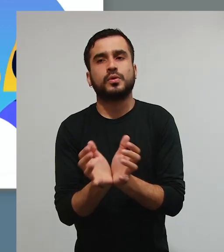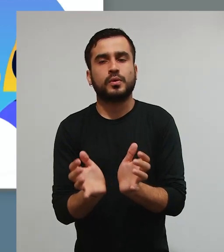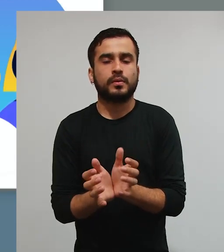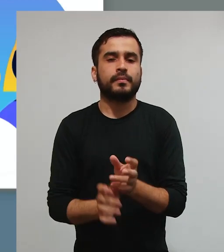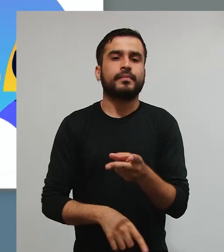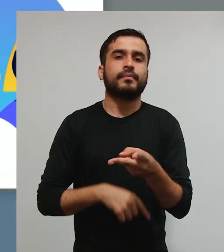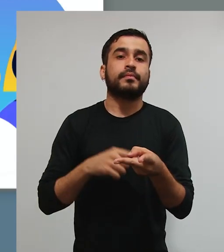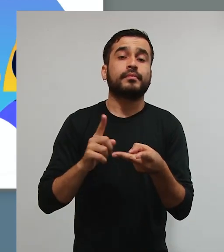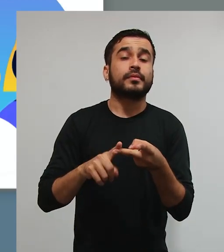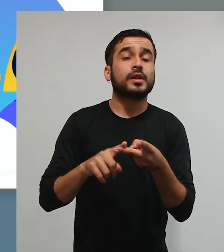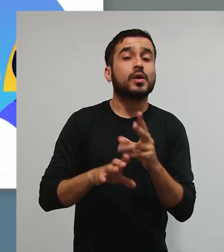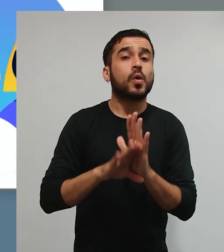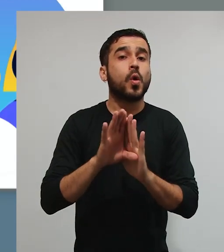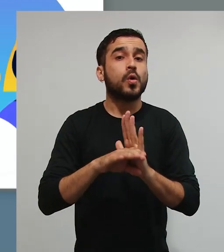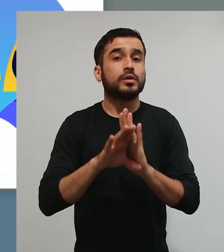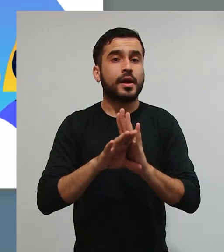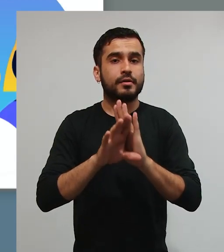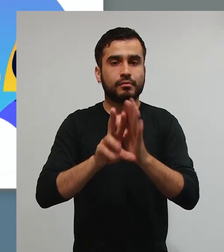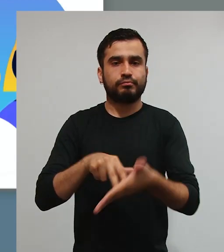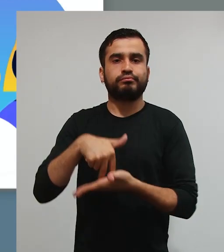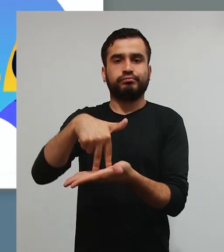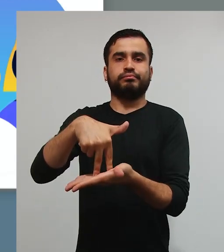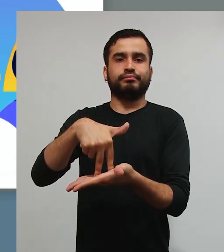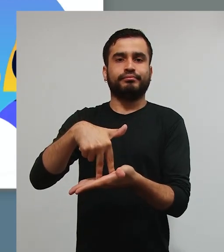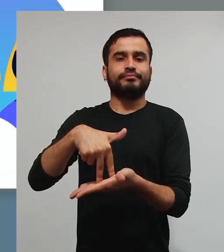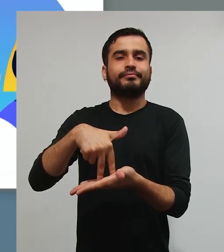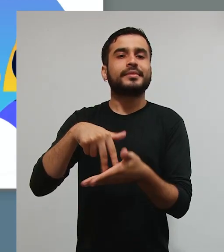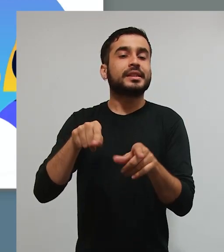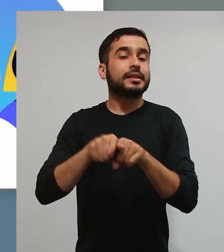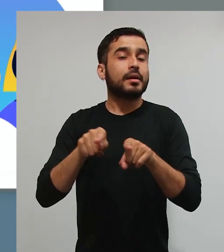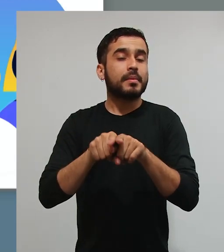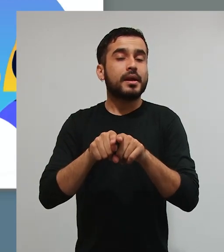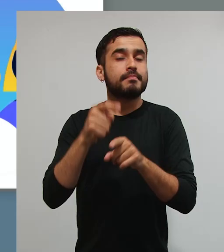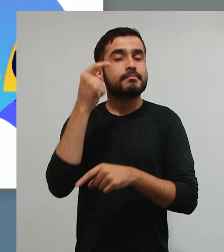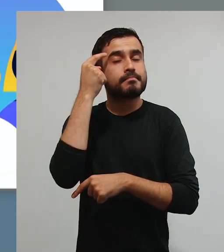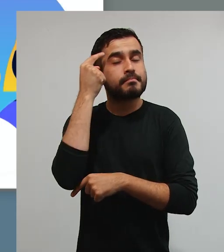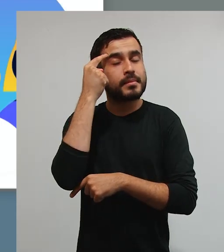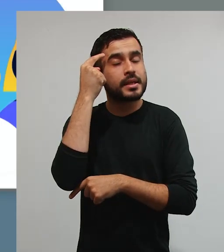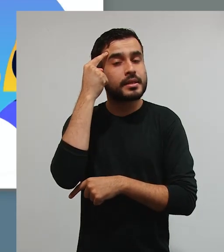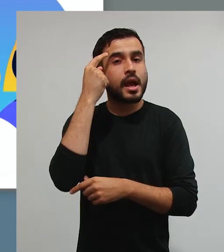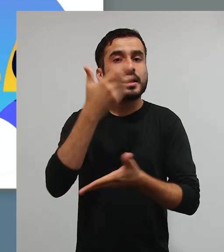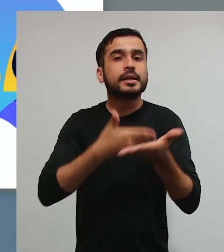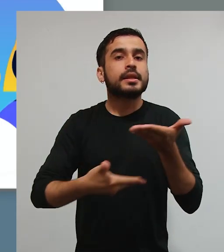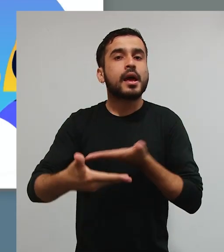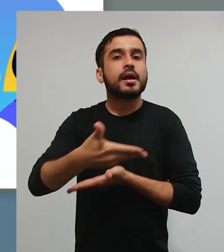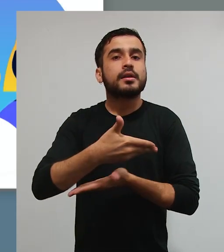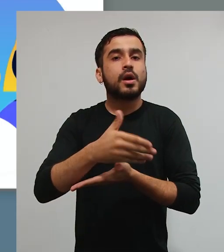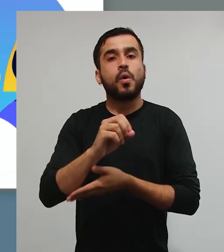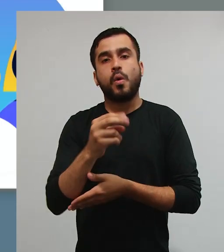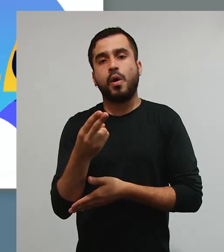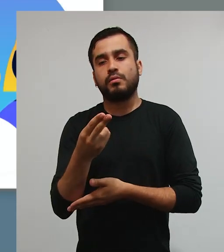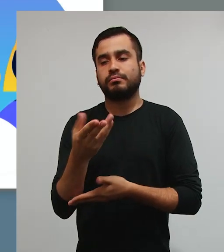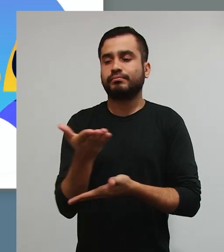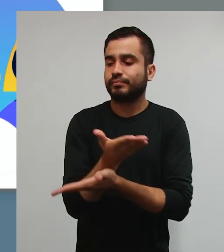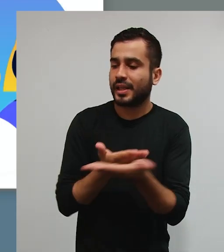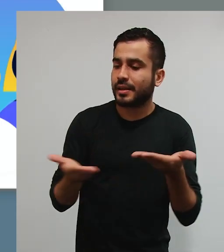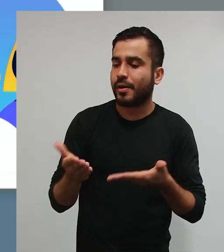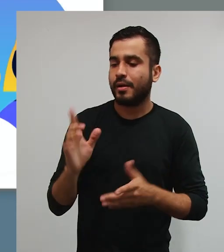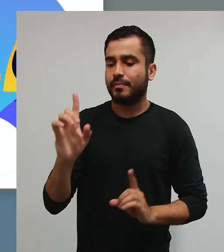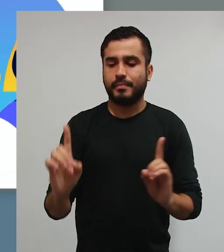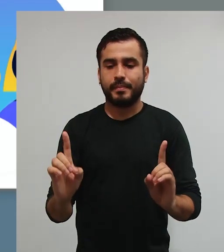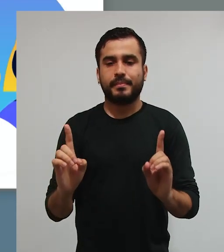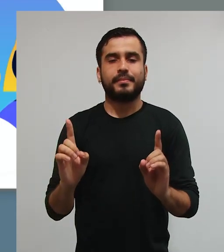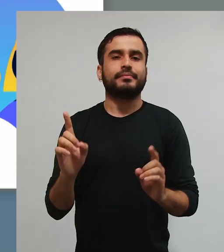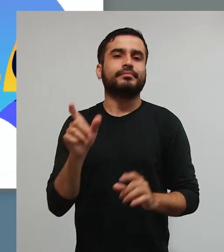agrupamentos, conceitos como protagonismo e mesmo pensar sobre interações e trocas entre os sujeitos. Destacando os